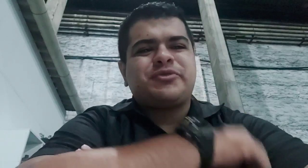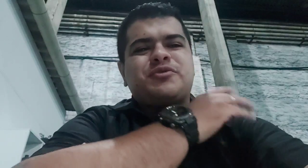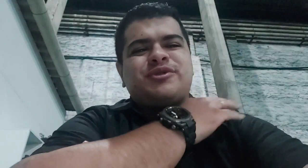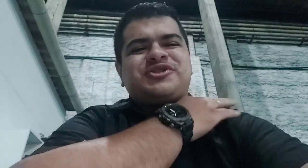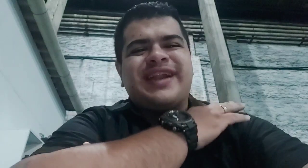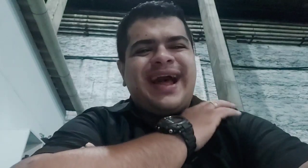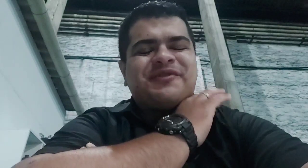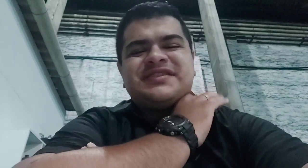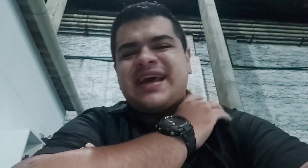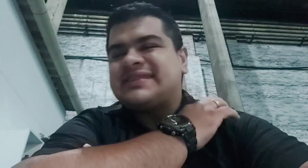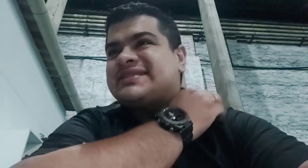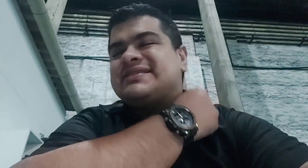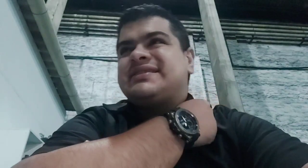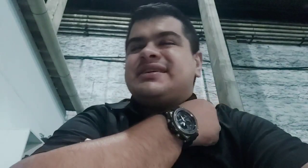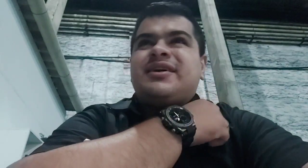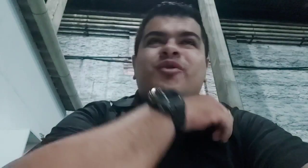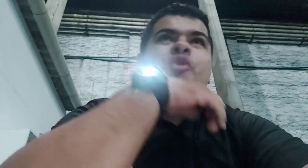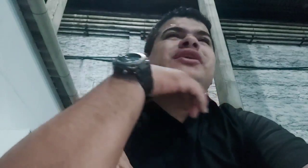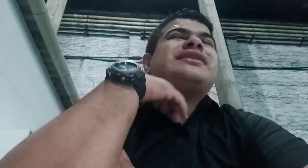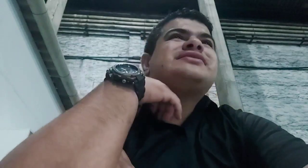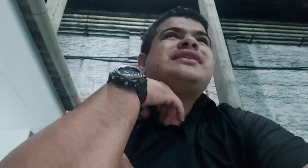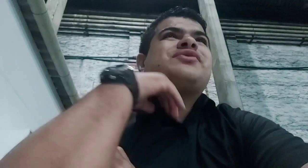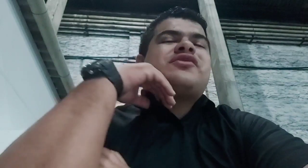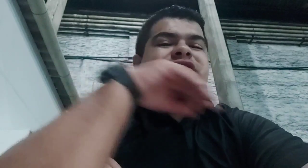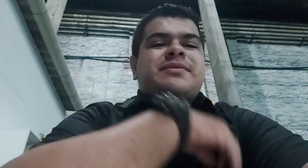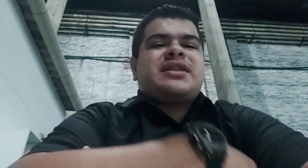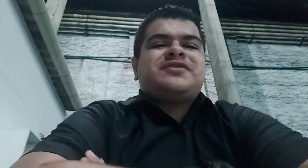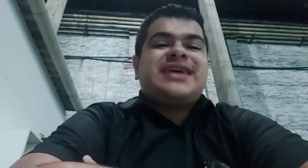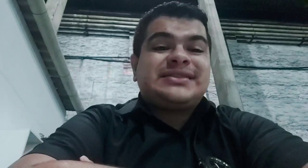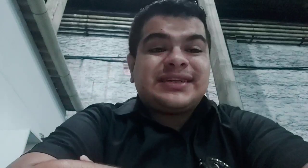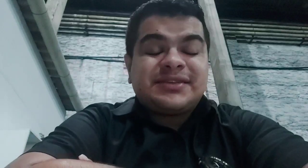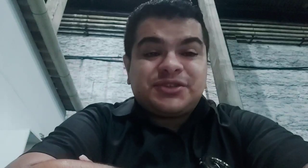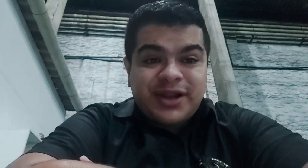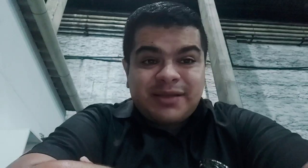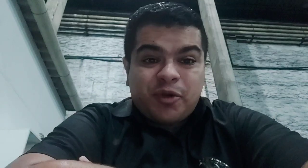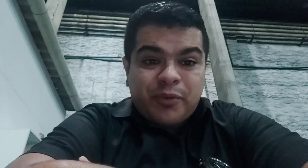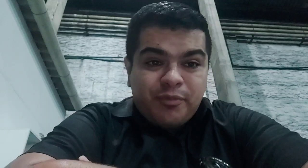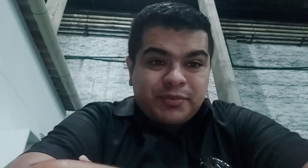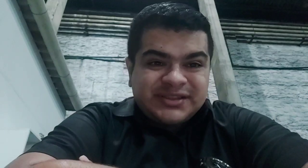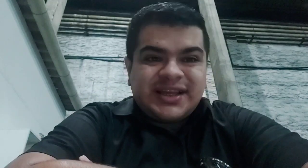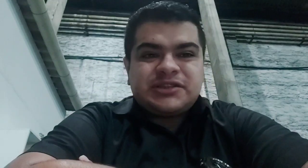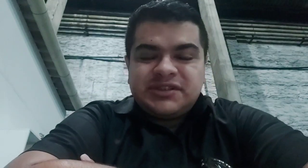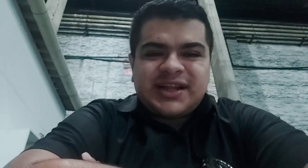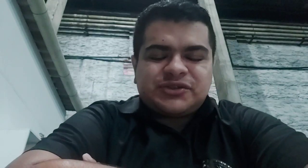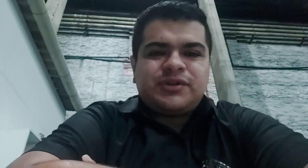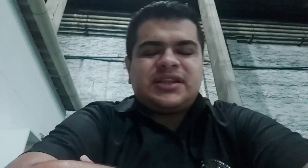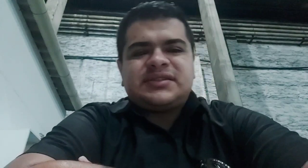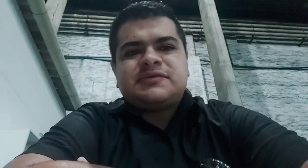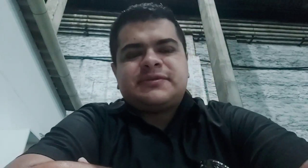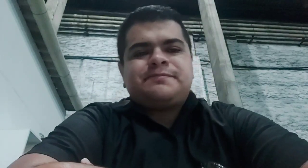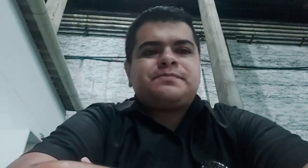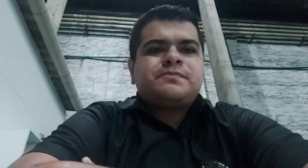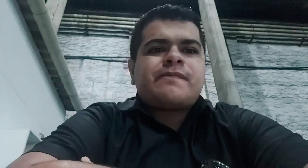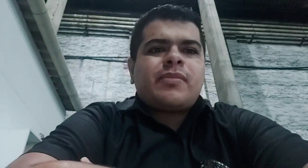tantos queriam que o Bolsonaro fizesse, ou que tantos queriam que as Forças Armadas fizessem, está sendo acionada pelo próprio presidente Luiz Inácio Lula